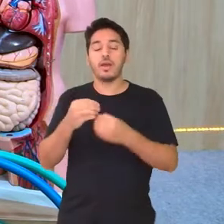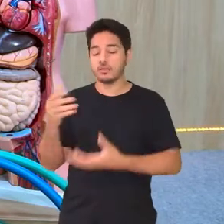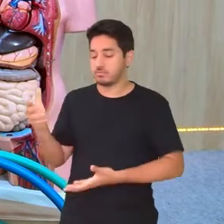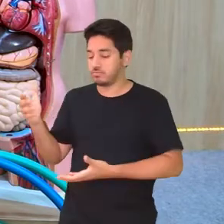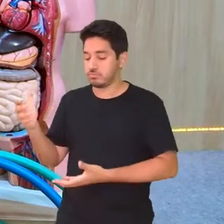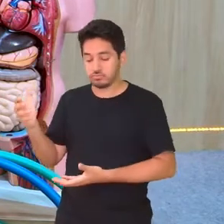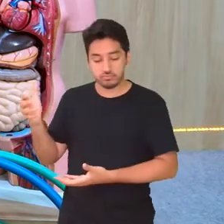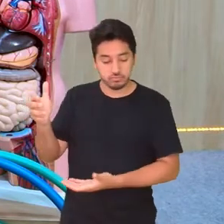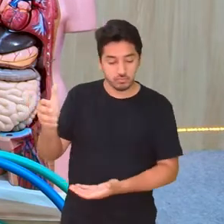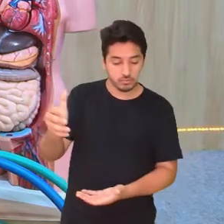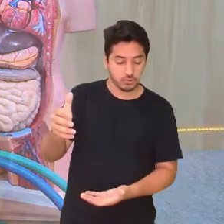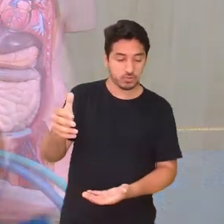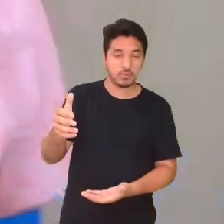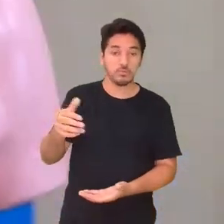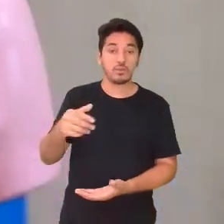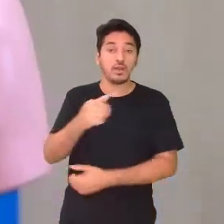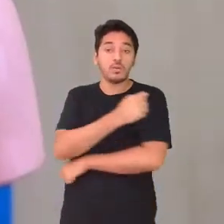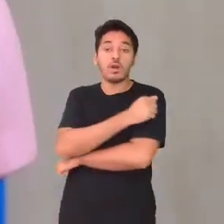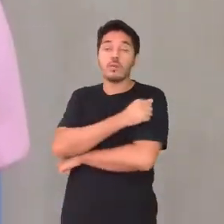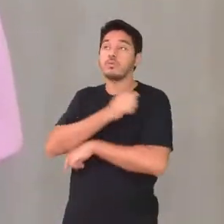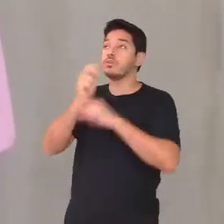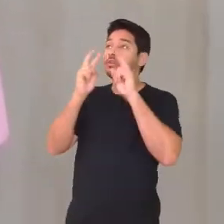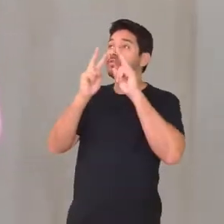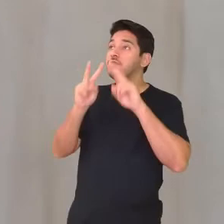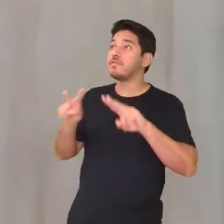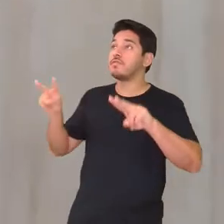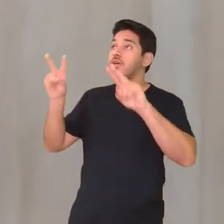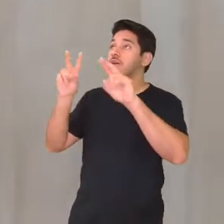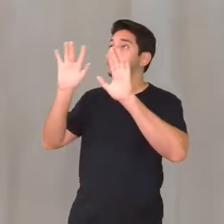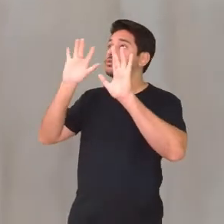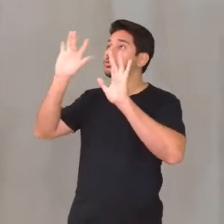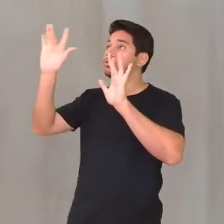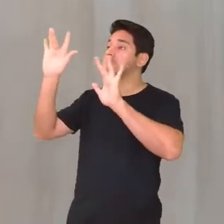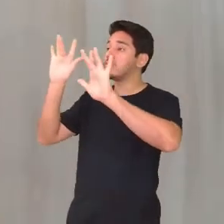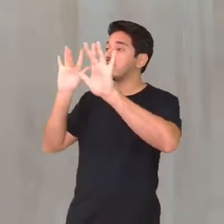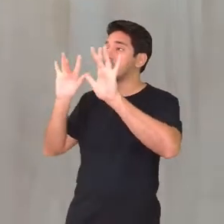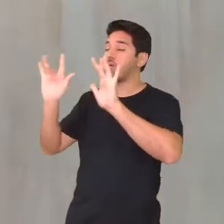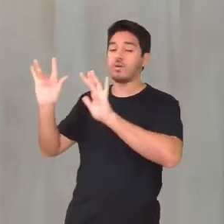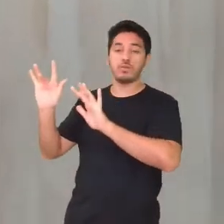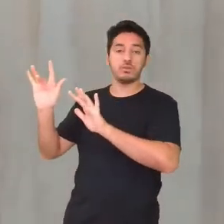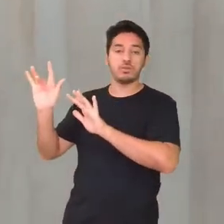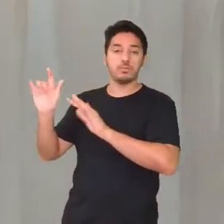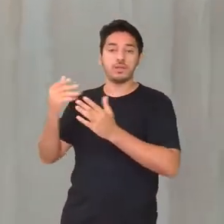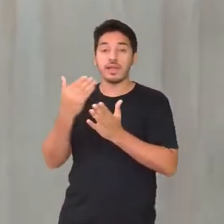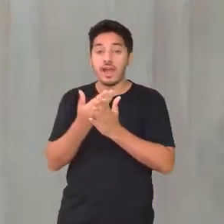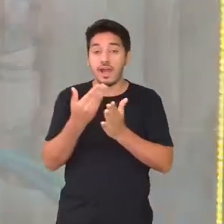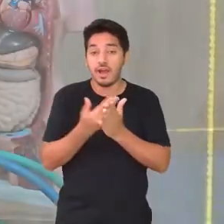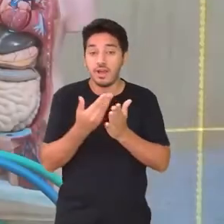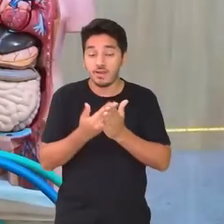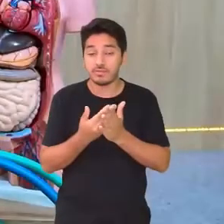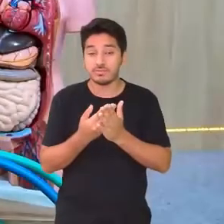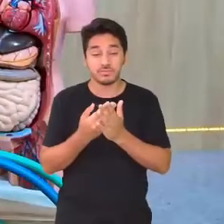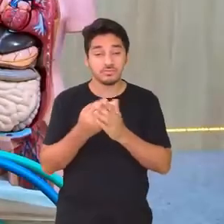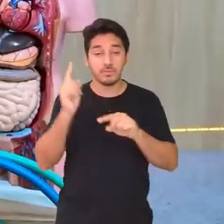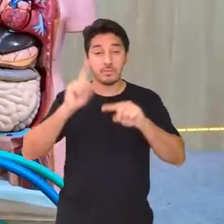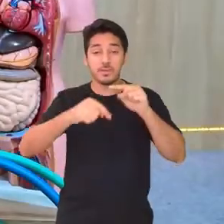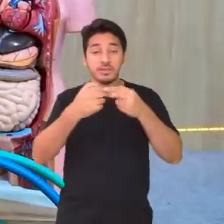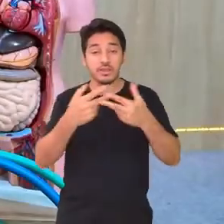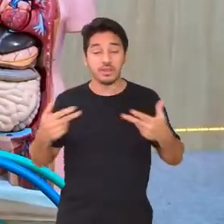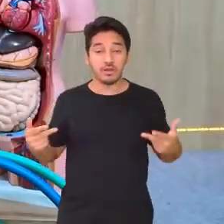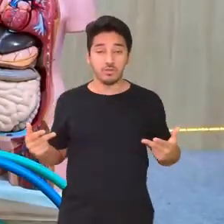que ele se aproprie de maneira muito significativa essa aula, esse material, que